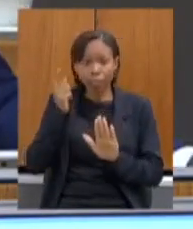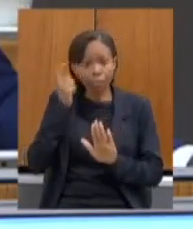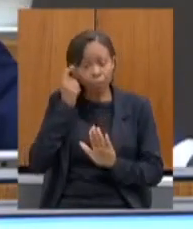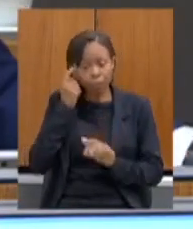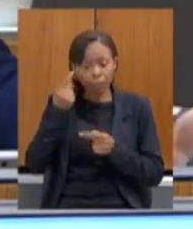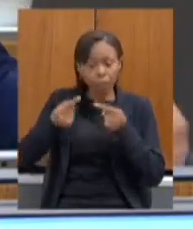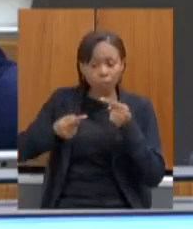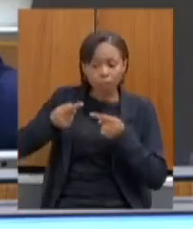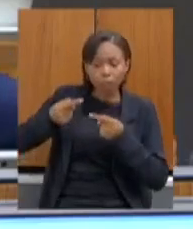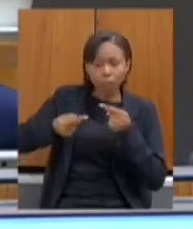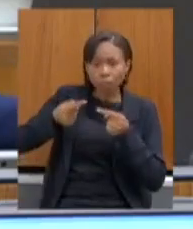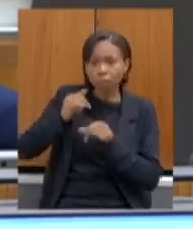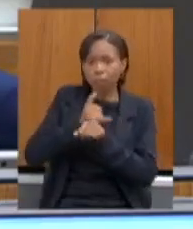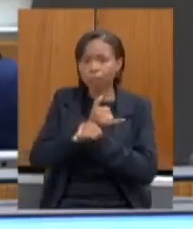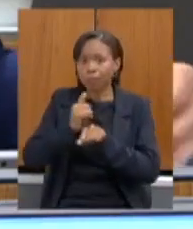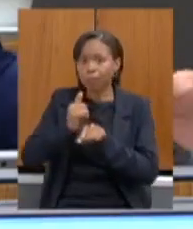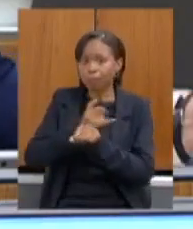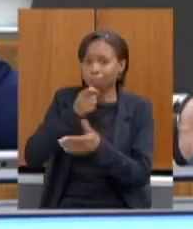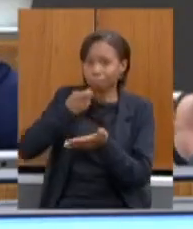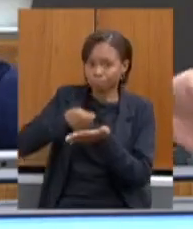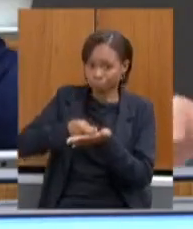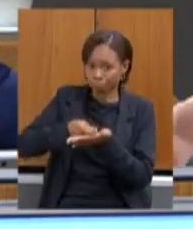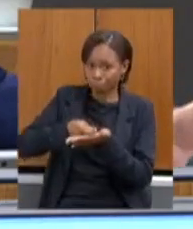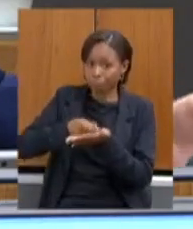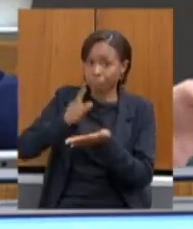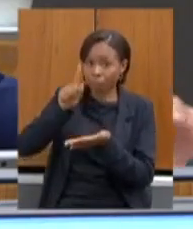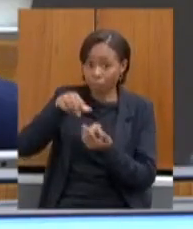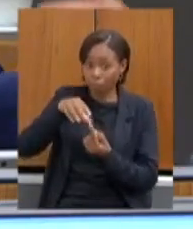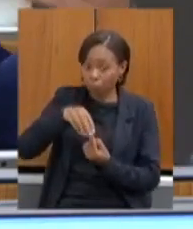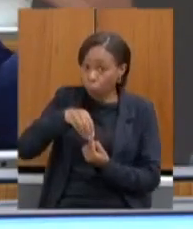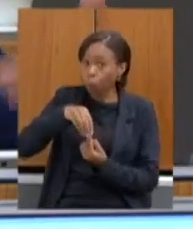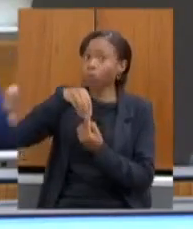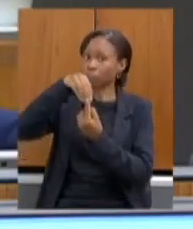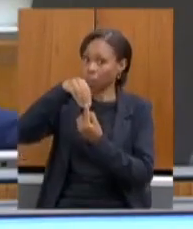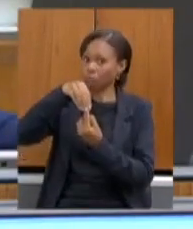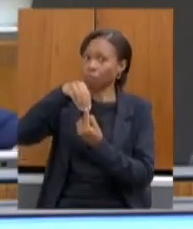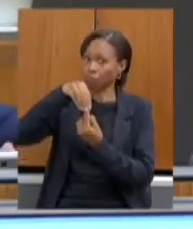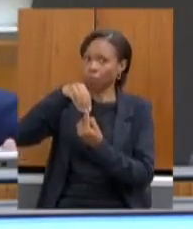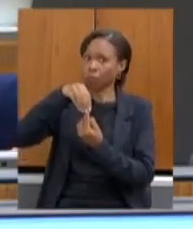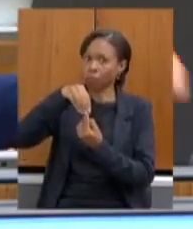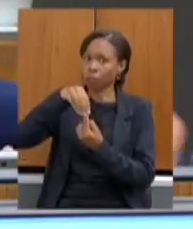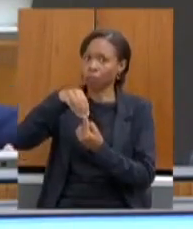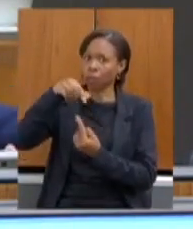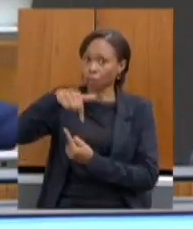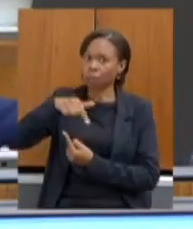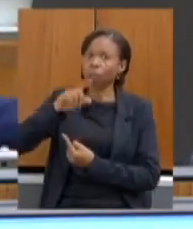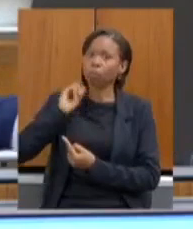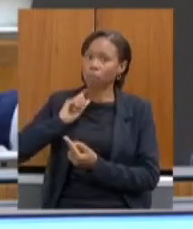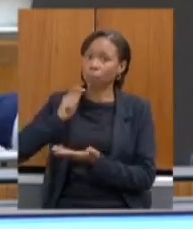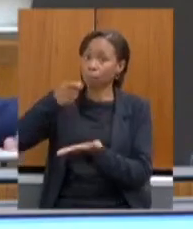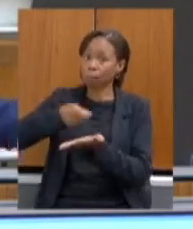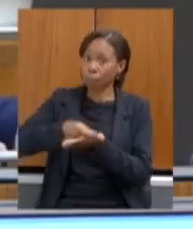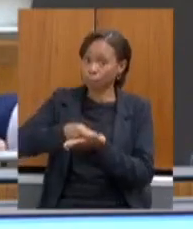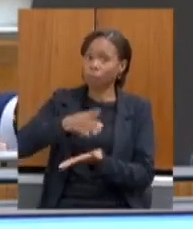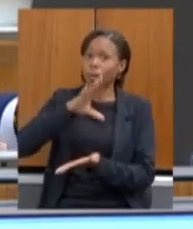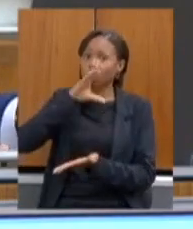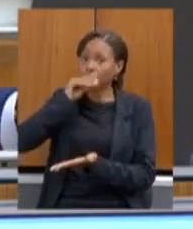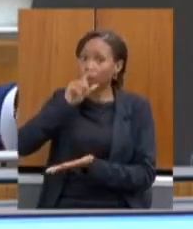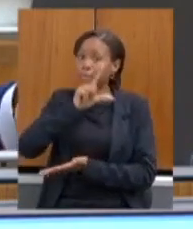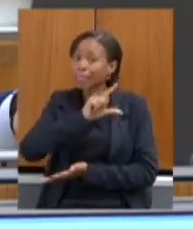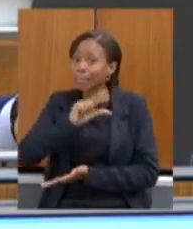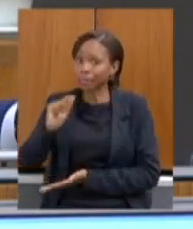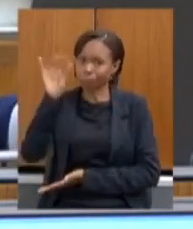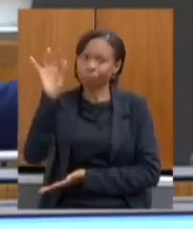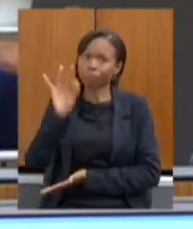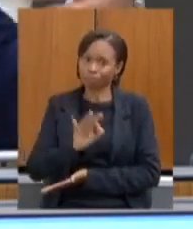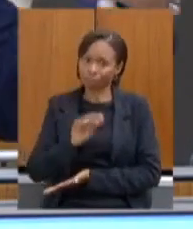para poder realizar o pagamento, é a prioridade número zero do governador do Estado em relação aos servidores pagar o seu 13º na integralidade e